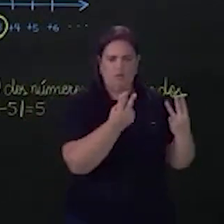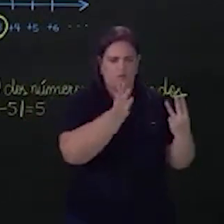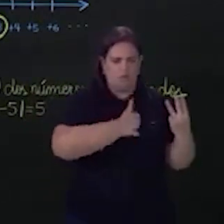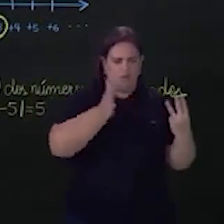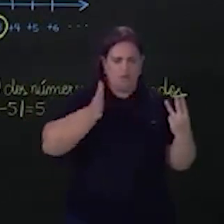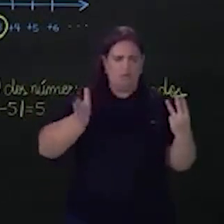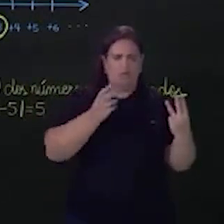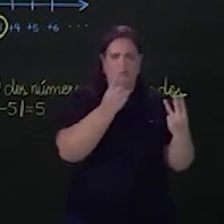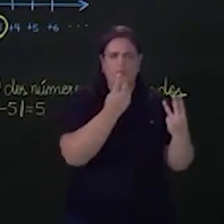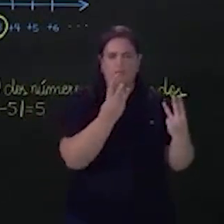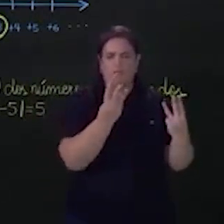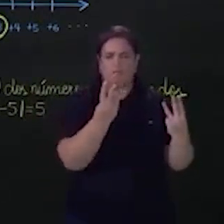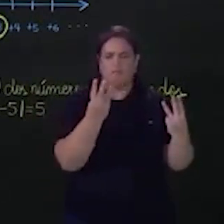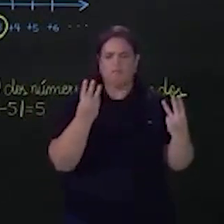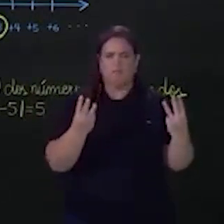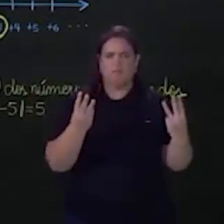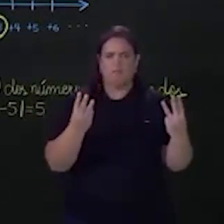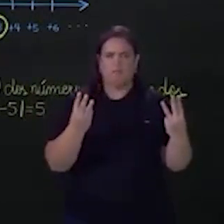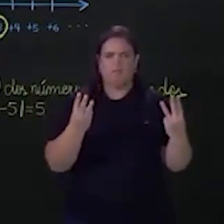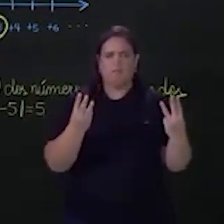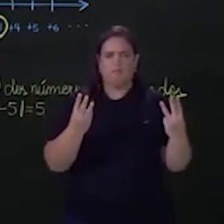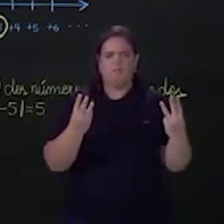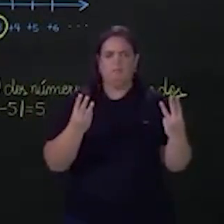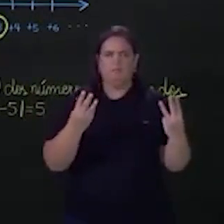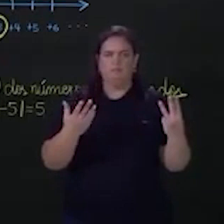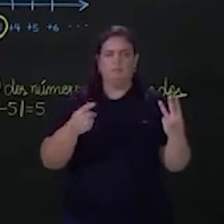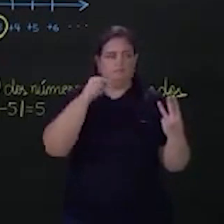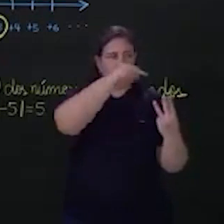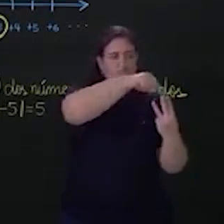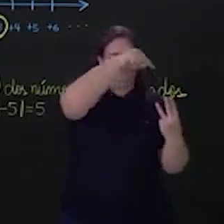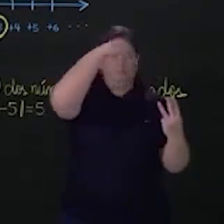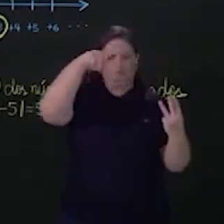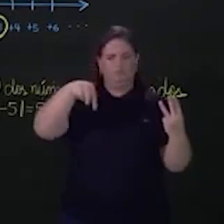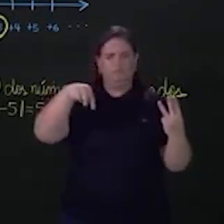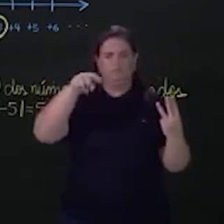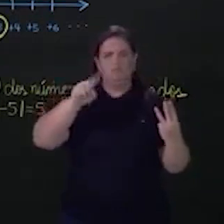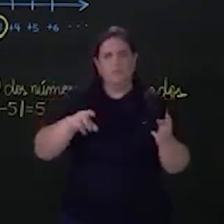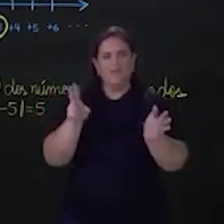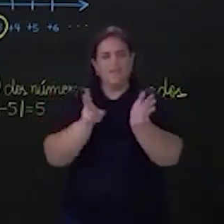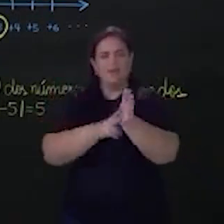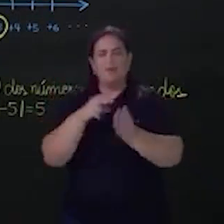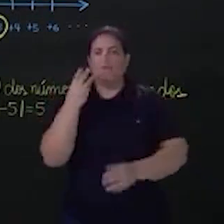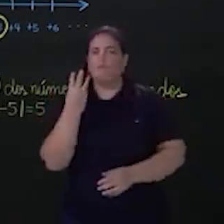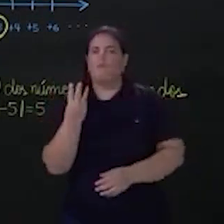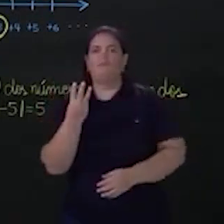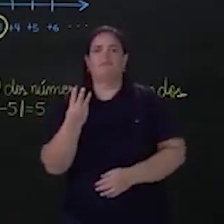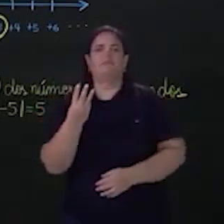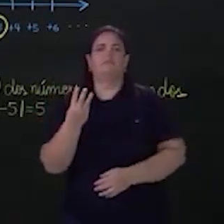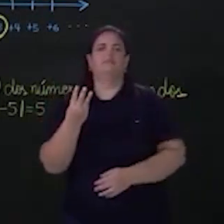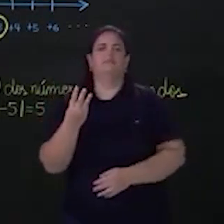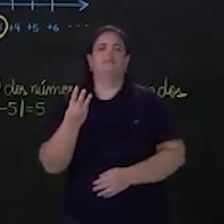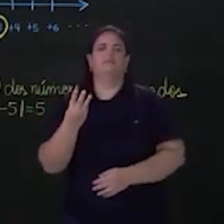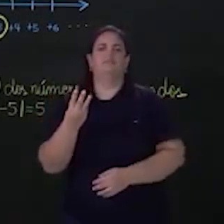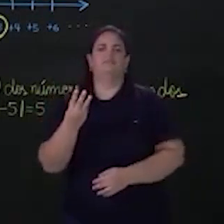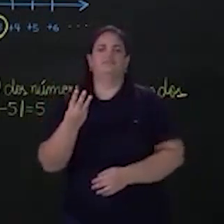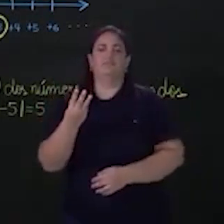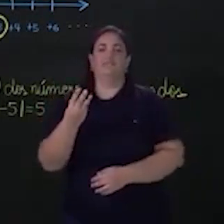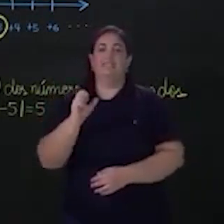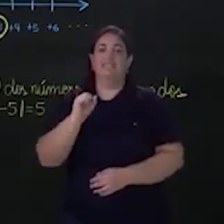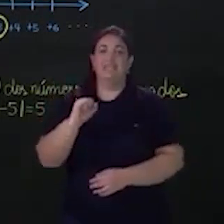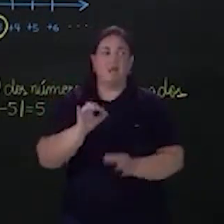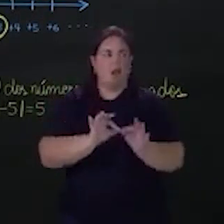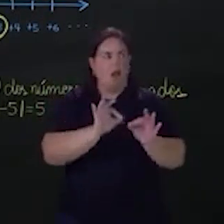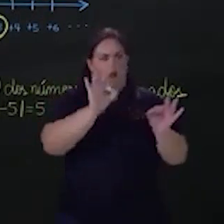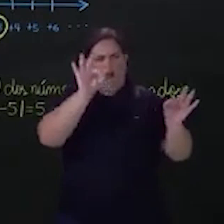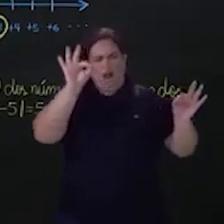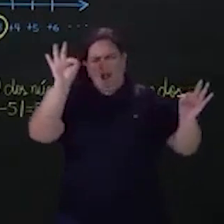1, 2, 3. Por isso que essa distância aqui é igual a 3. E quando eu falo em maior